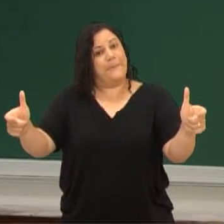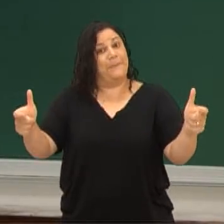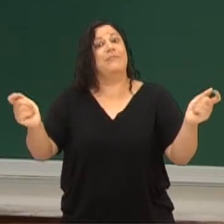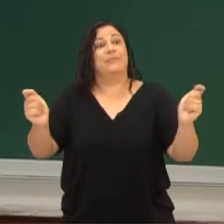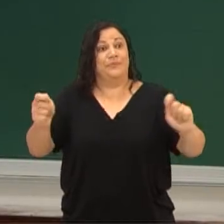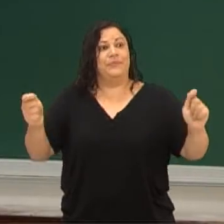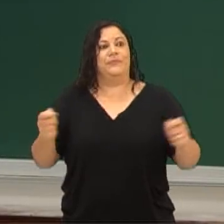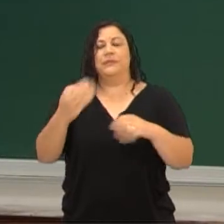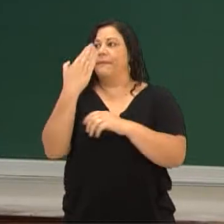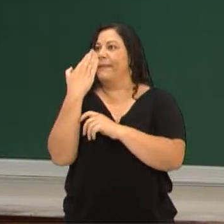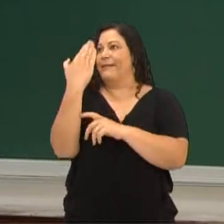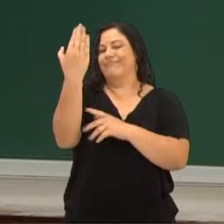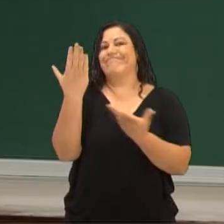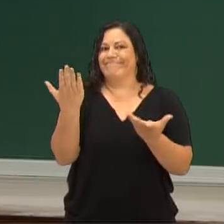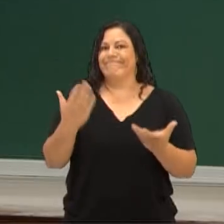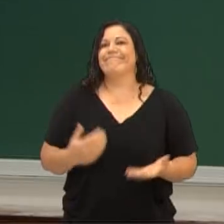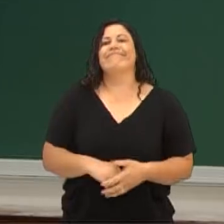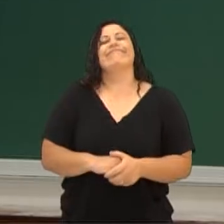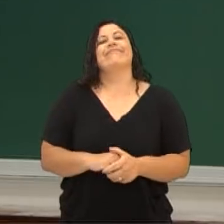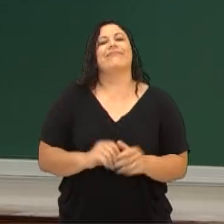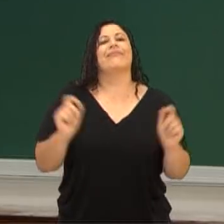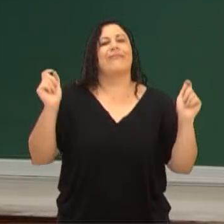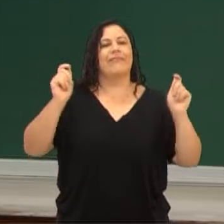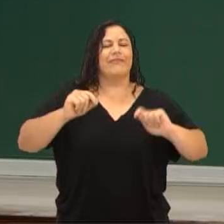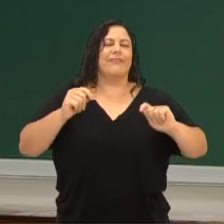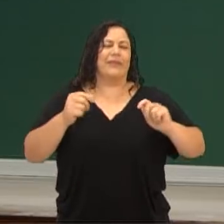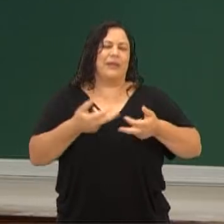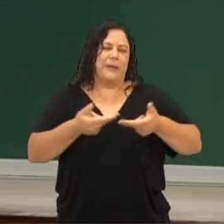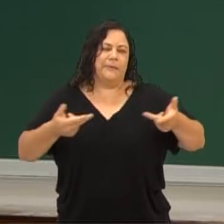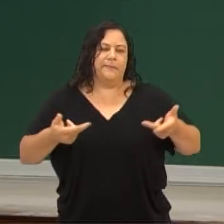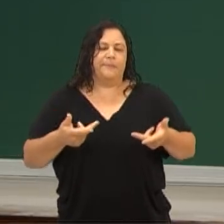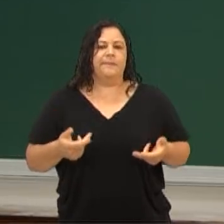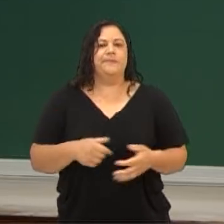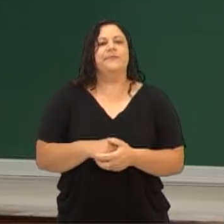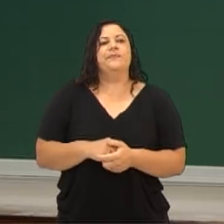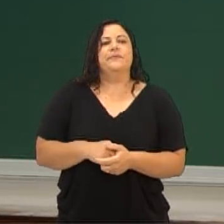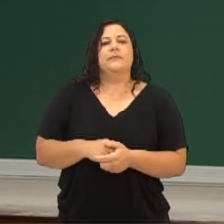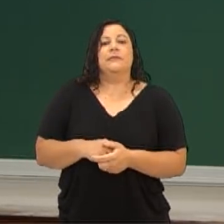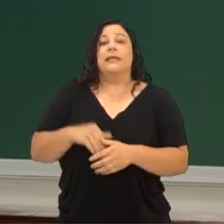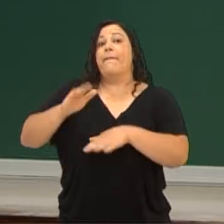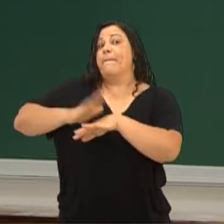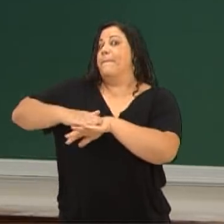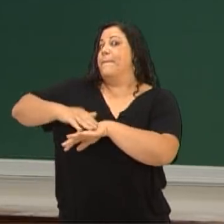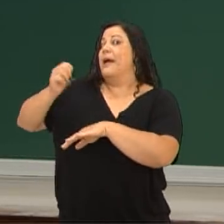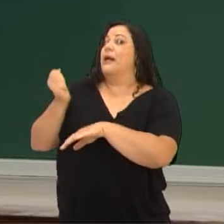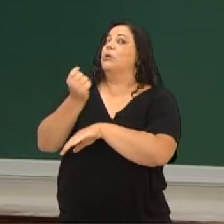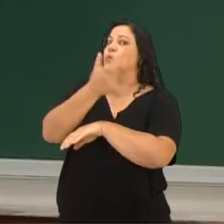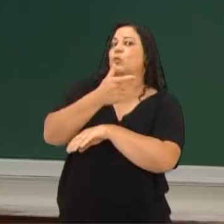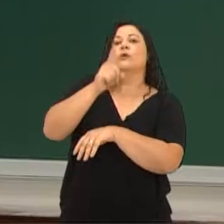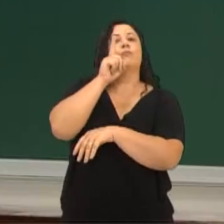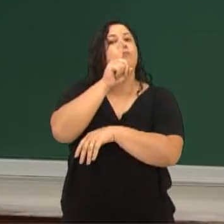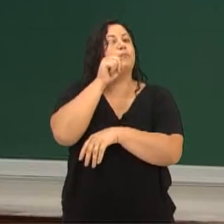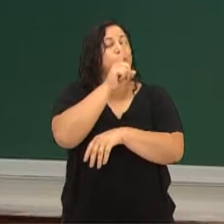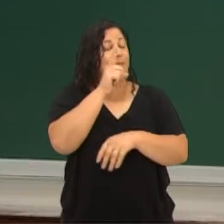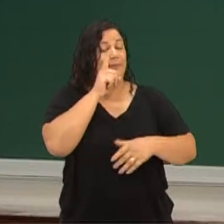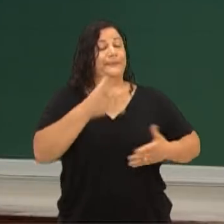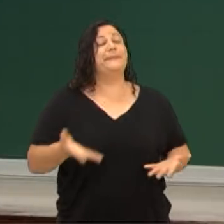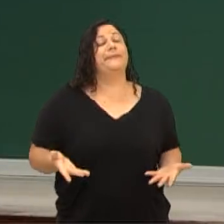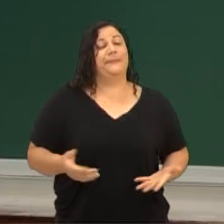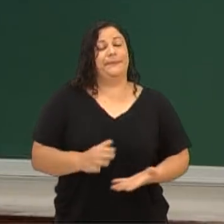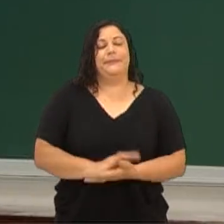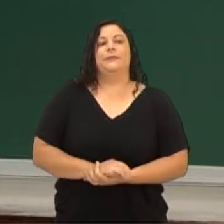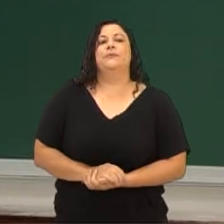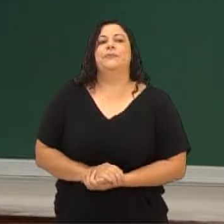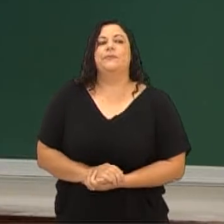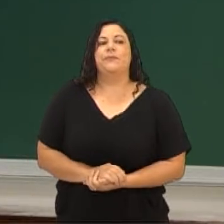está bem à frente aí do prestígio internacional dos Estados Unidos, já ganhou mais mercado facilmente.